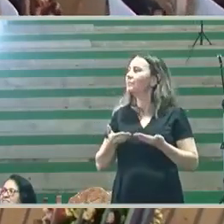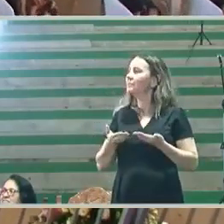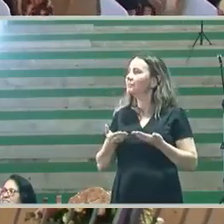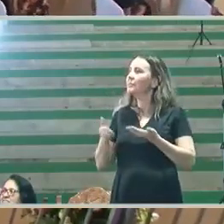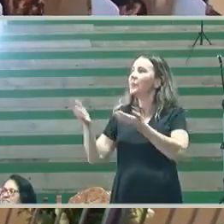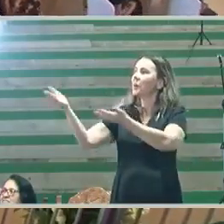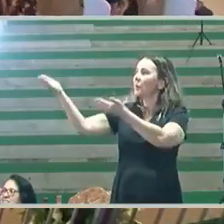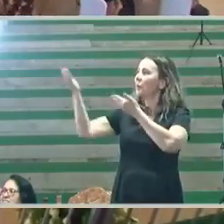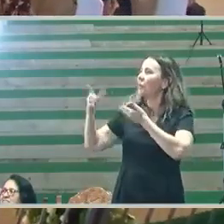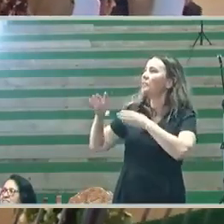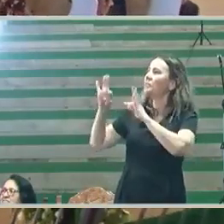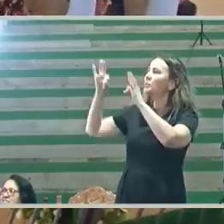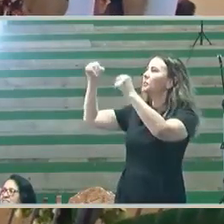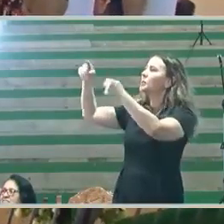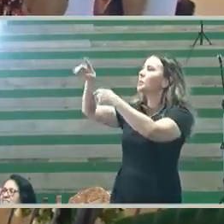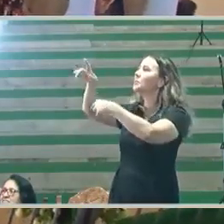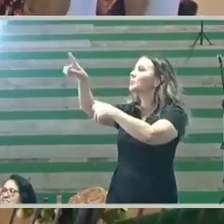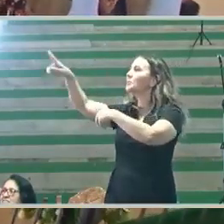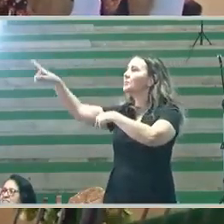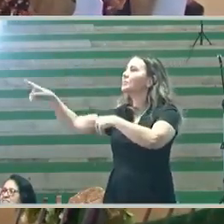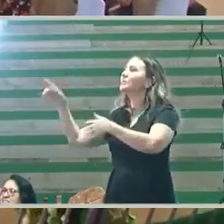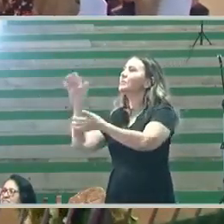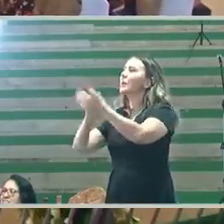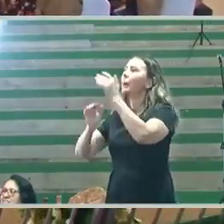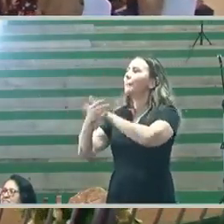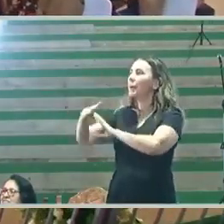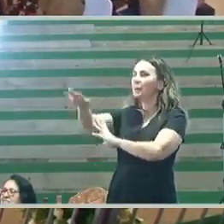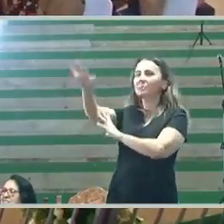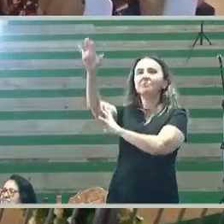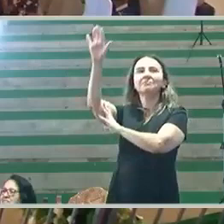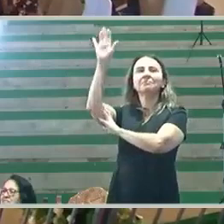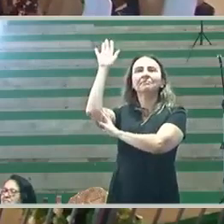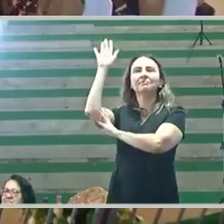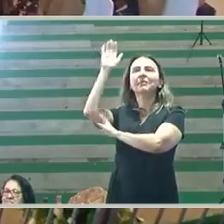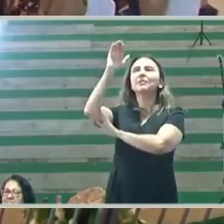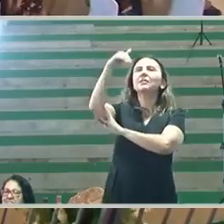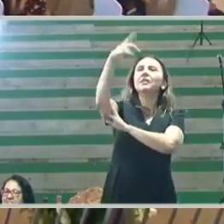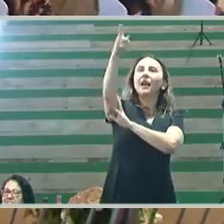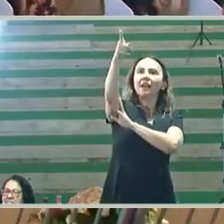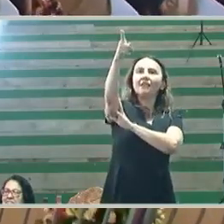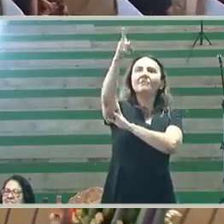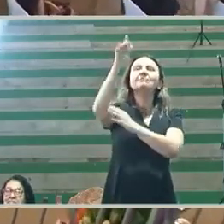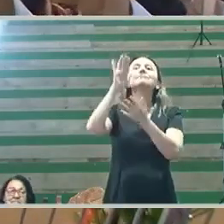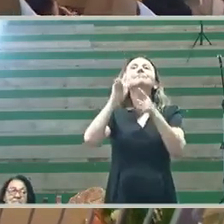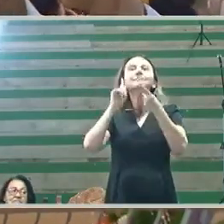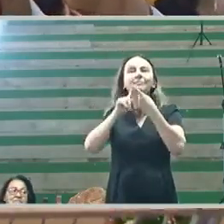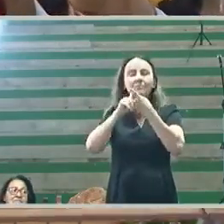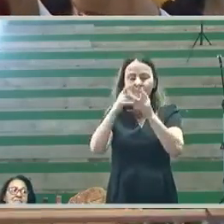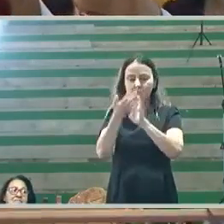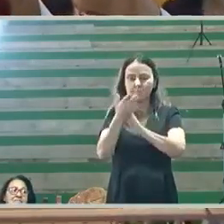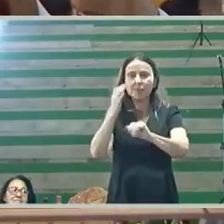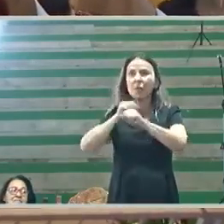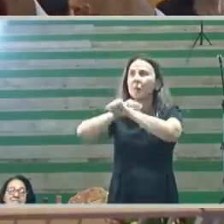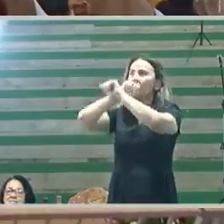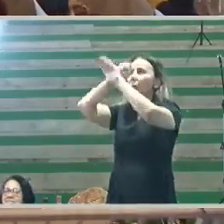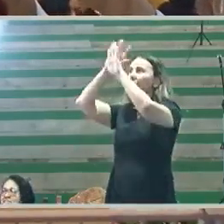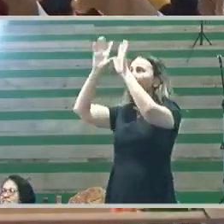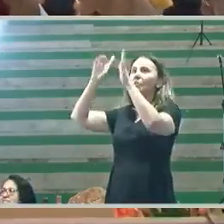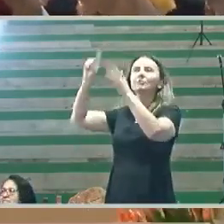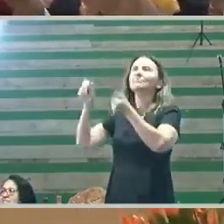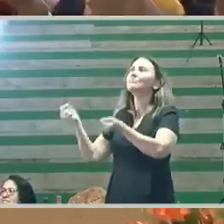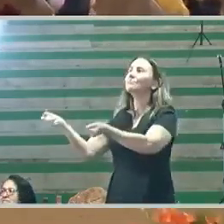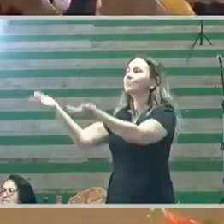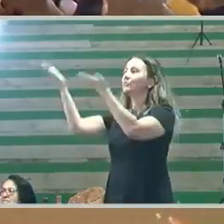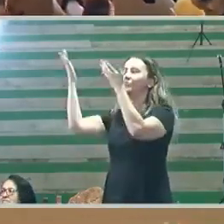Deixa eu ver, só quem é pentecostal, levanta a mão comigo assim. Nas arquibancadas também, meu irmão. Vamos mandar glória nesse negócio aqui.